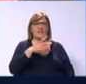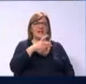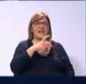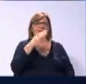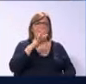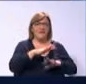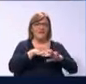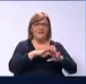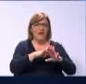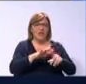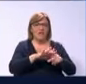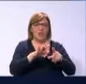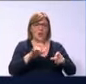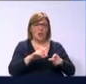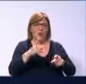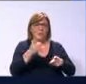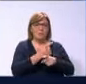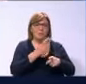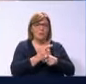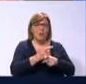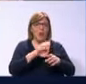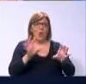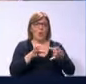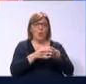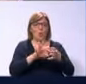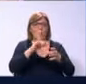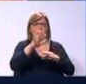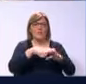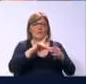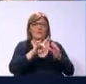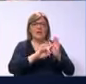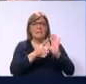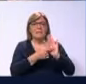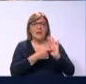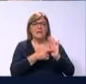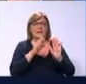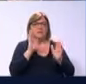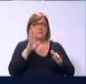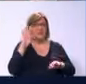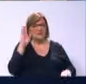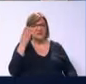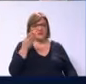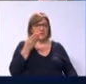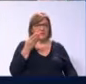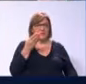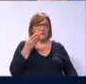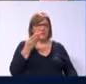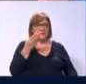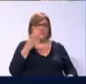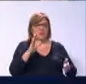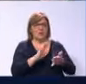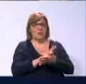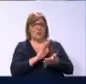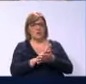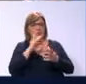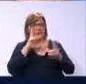quando não faz aquilo que ela manda essa é uma questão que todos nós temos que saber e que é urgente